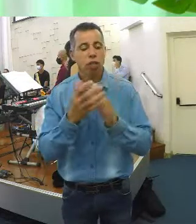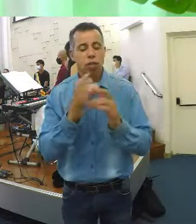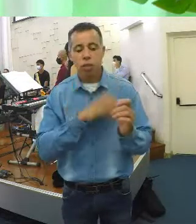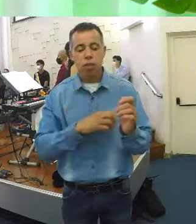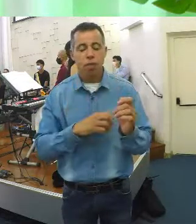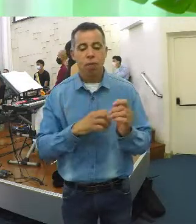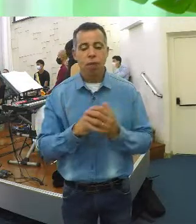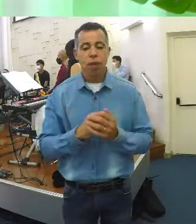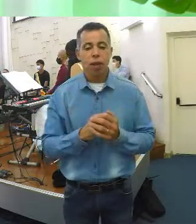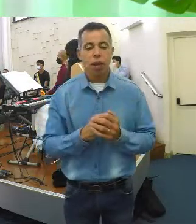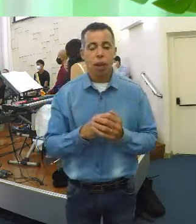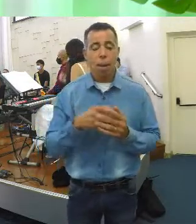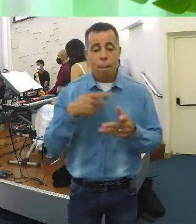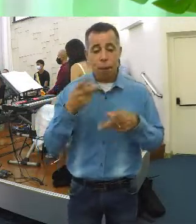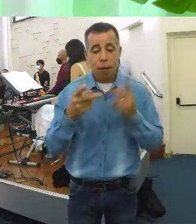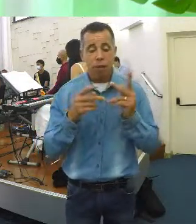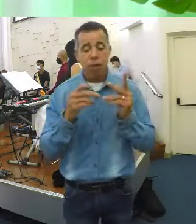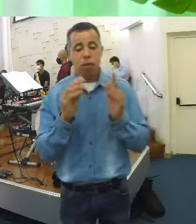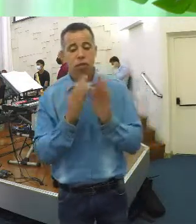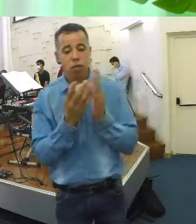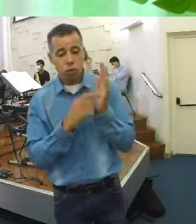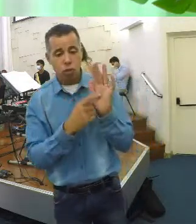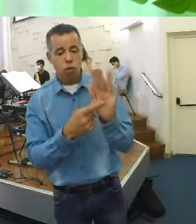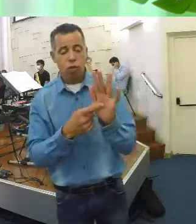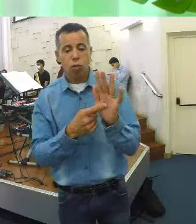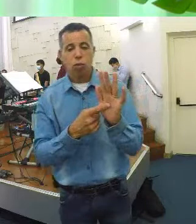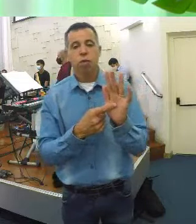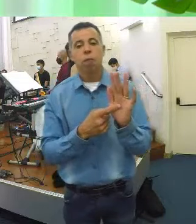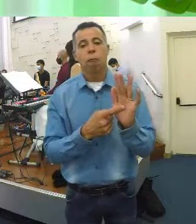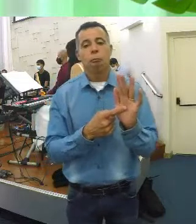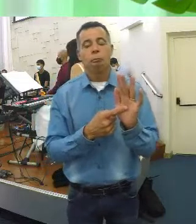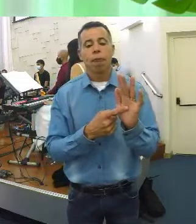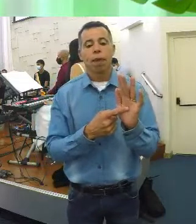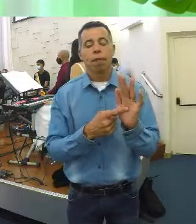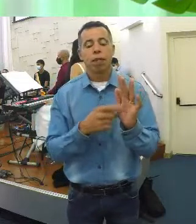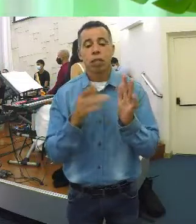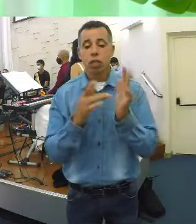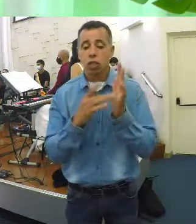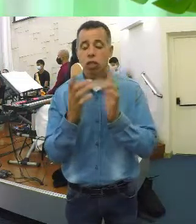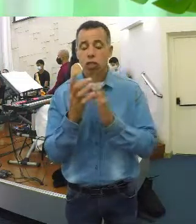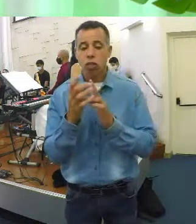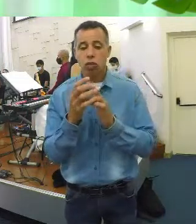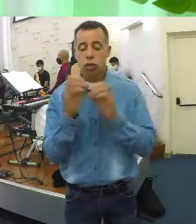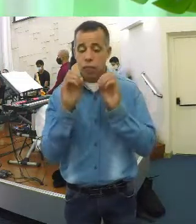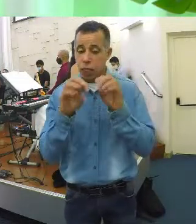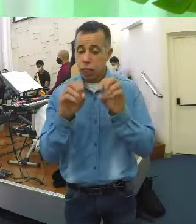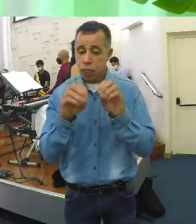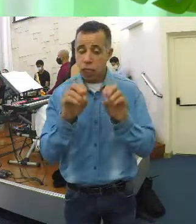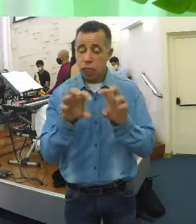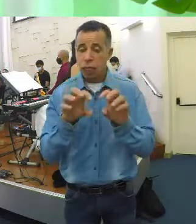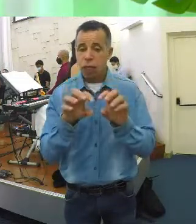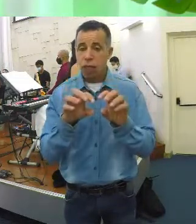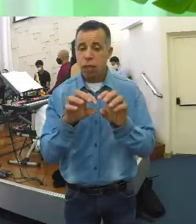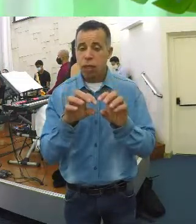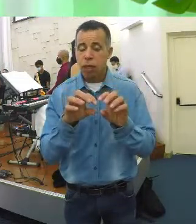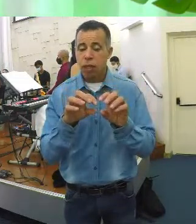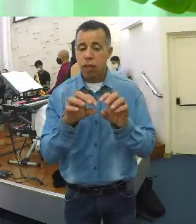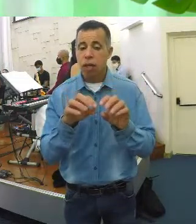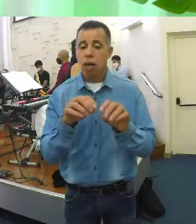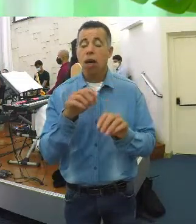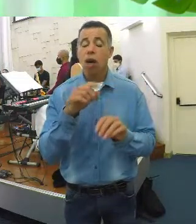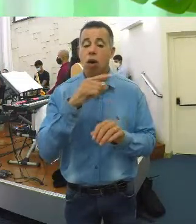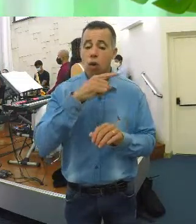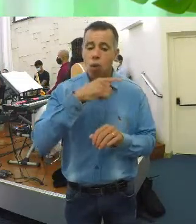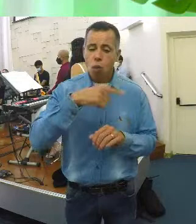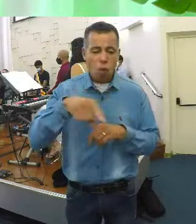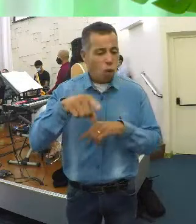5. A palavra do Senhor nos mostra a instrução de Jesus àqueles a quem Ele comissionou. Onde quer que não